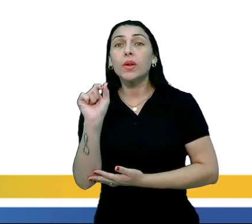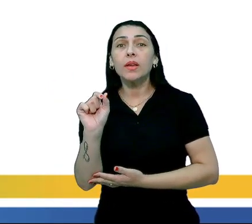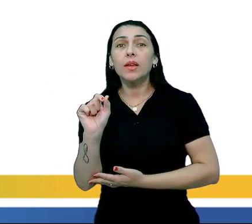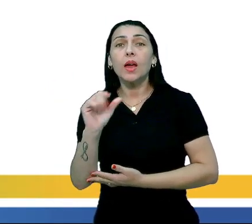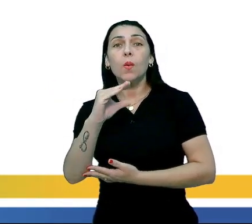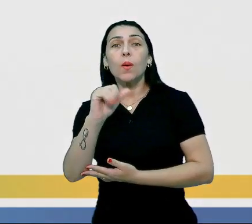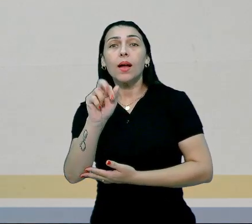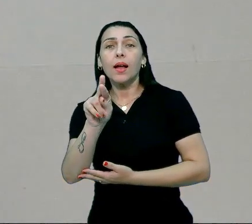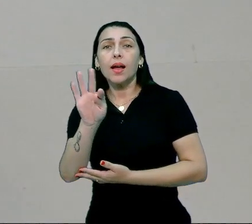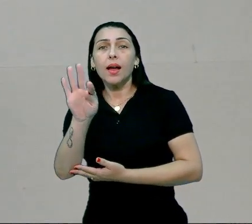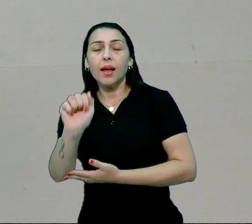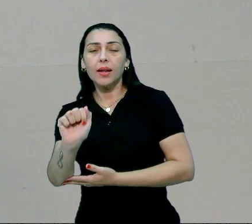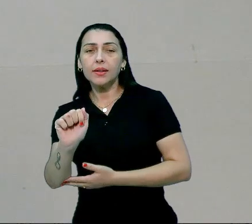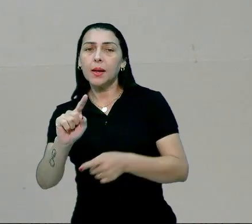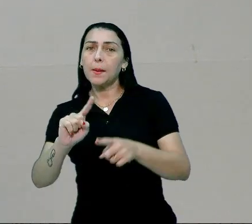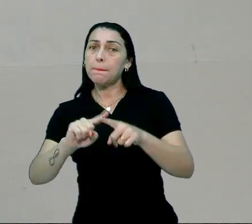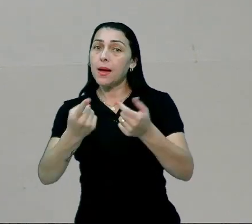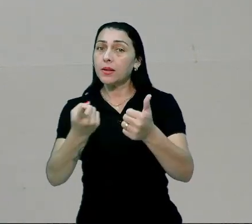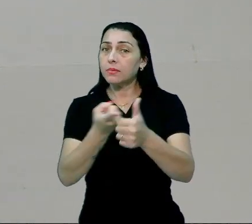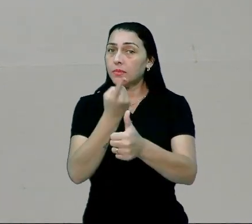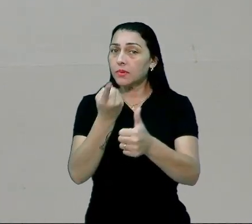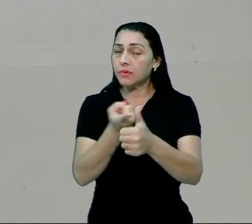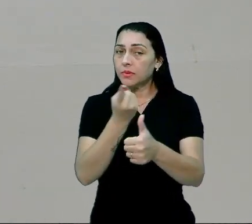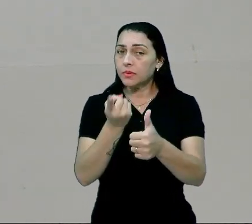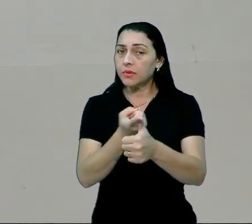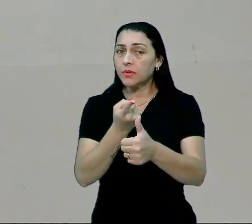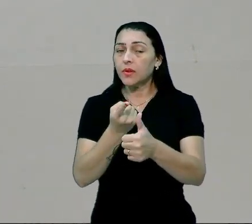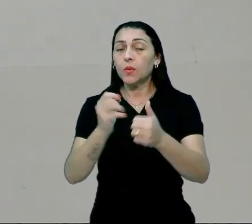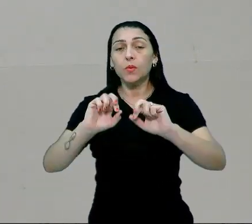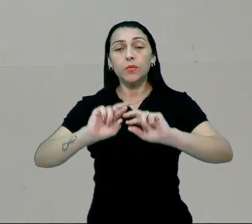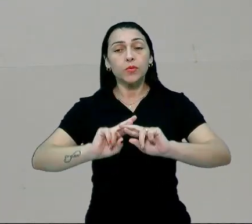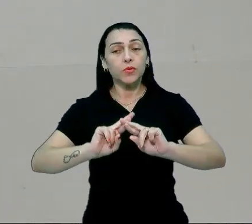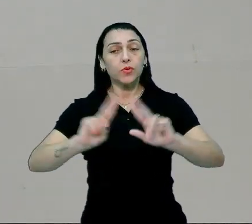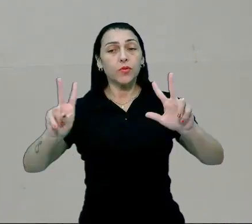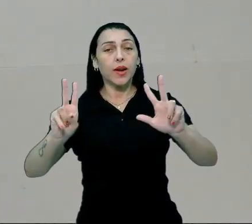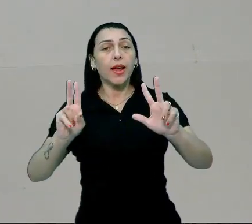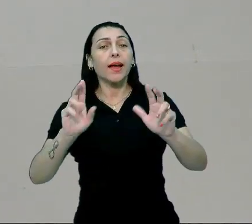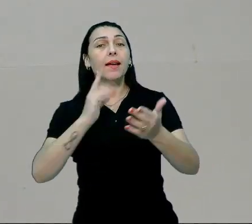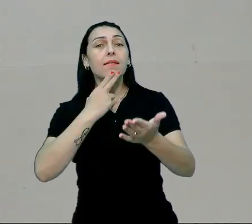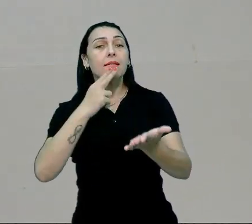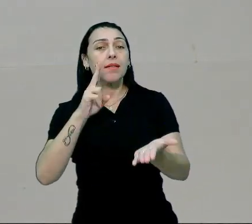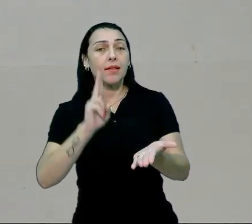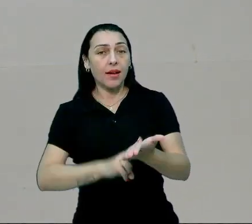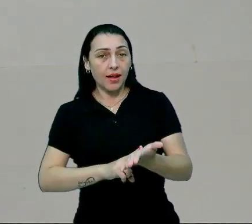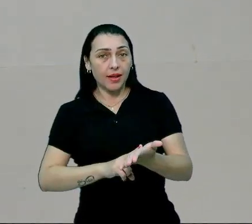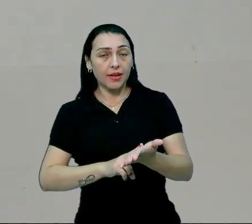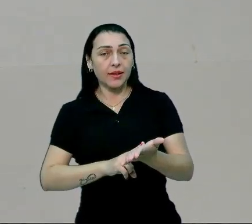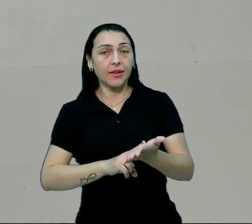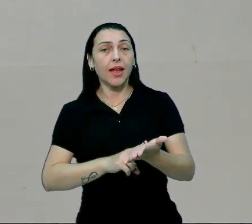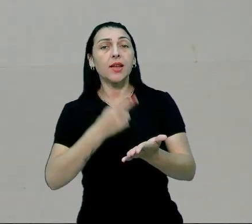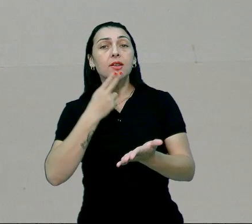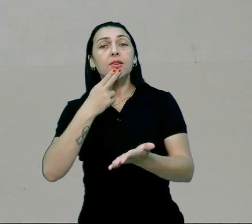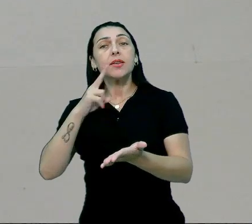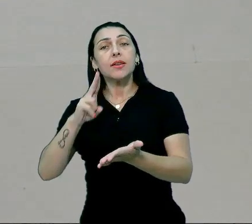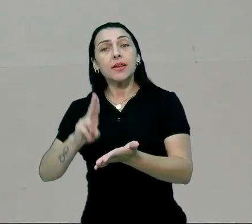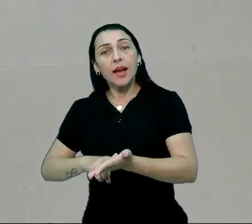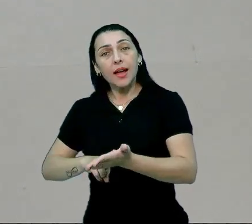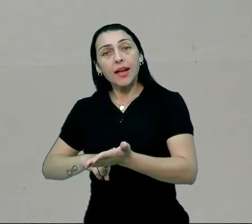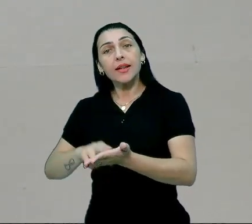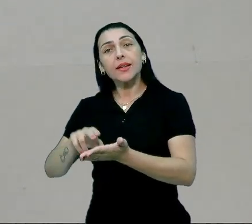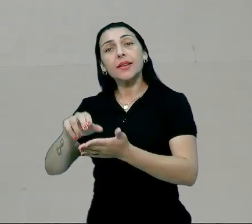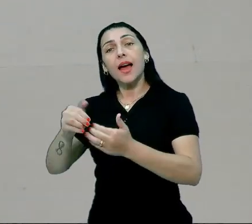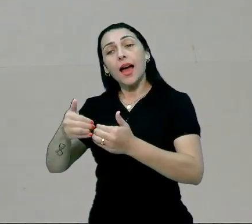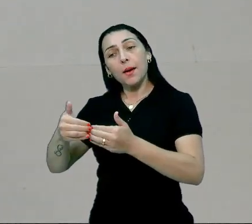carta aberta. Mas, primeiramente, nós vamos diferenciar carta de carta aberta. Nós sabemos o que